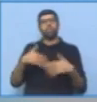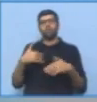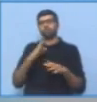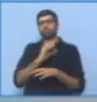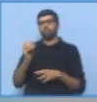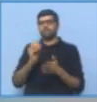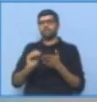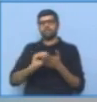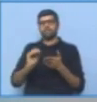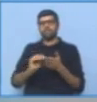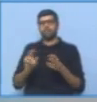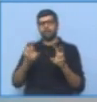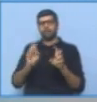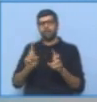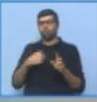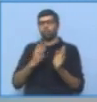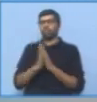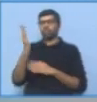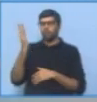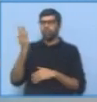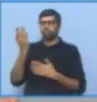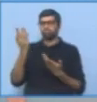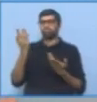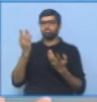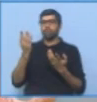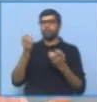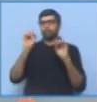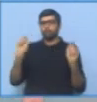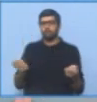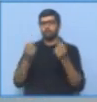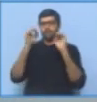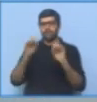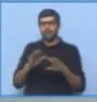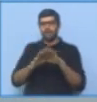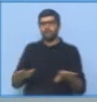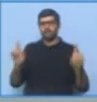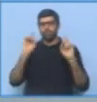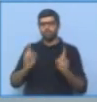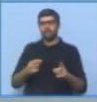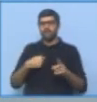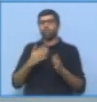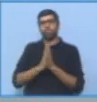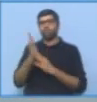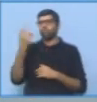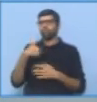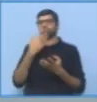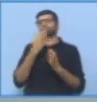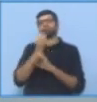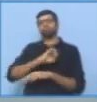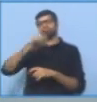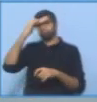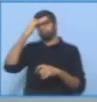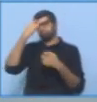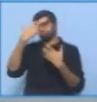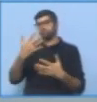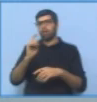escrever sobre isto, que é um Deus que começa a fazer milagres à mesa, é um Deus surpreendente. Não podemos deixar de